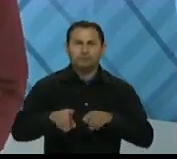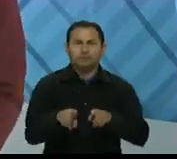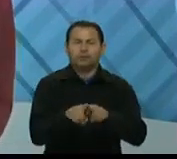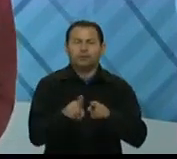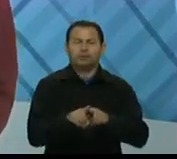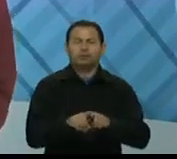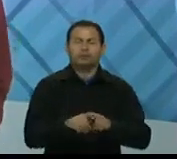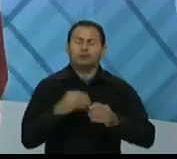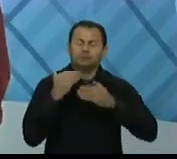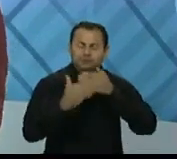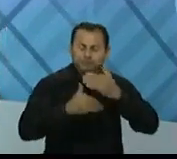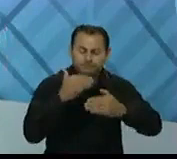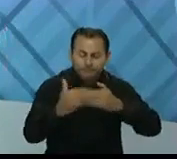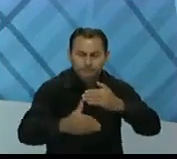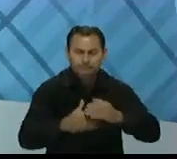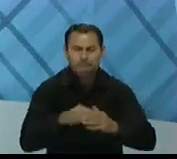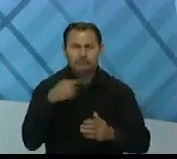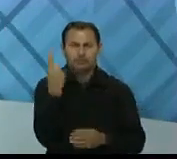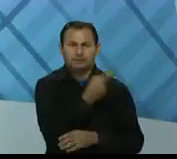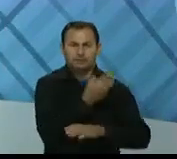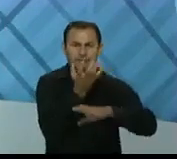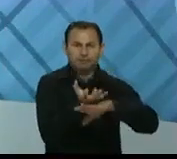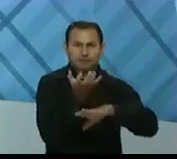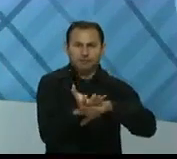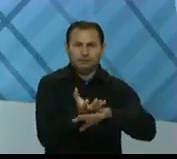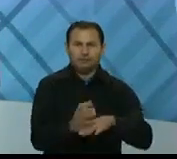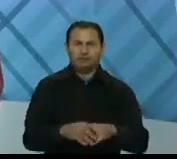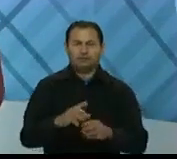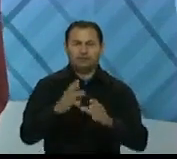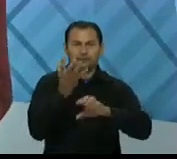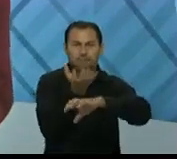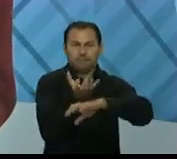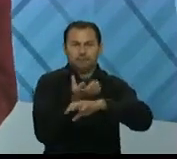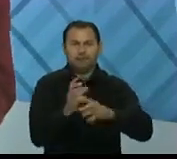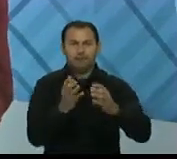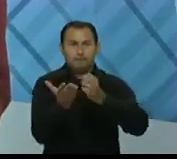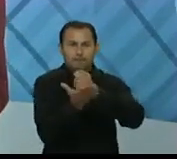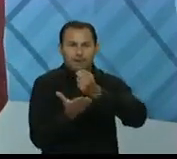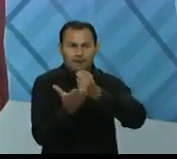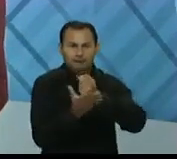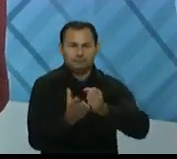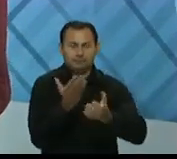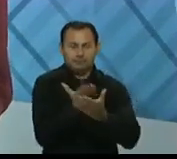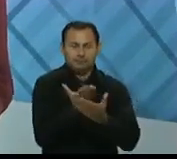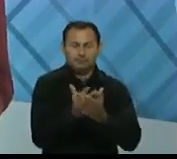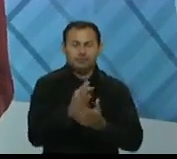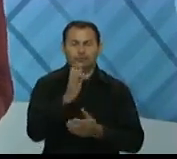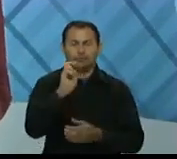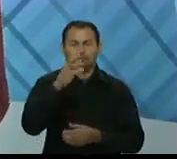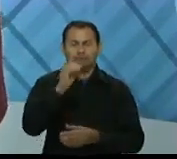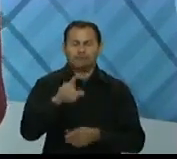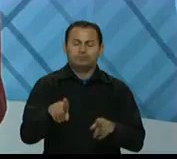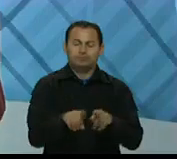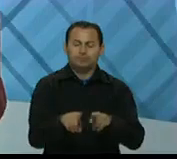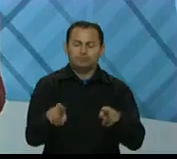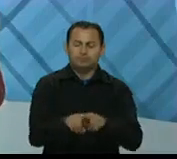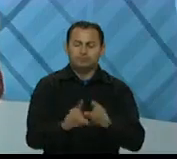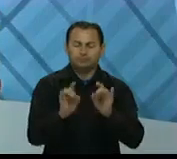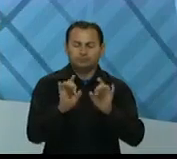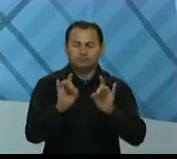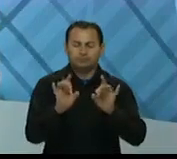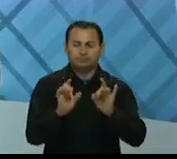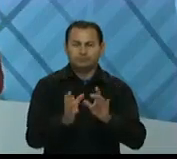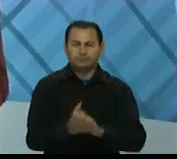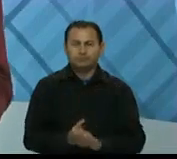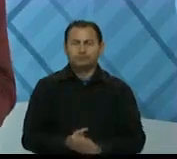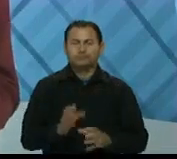essenciais para o desenvolvimento de nossa disciplina. Nossa disciplina ela tem como base o estudo de funções, nós vamos trabalhando